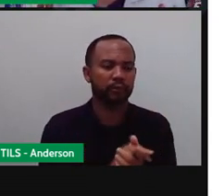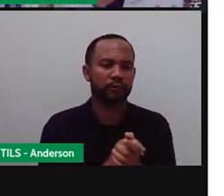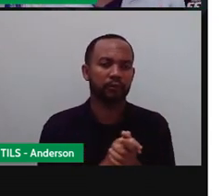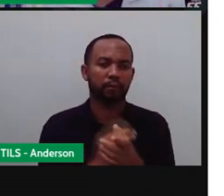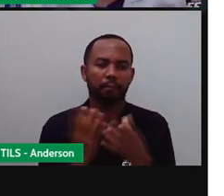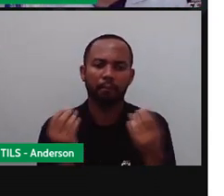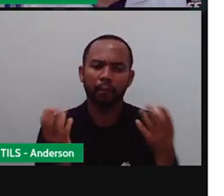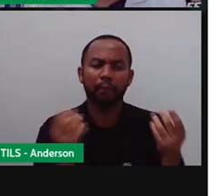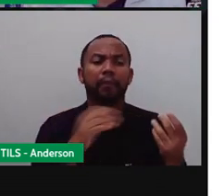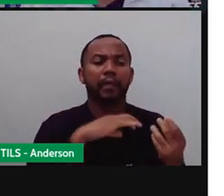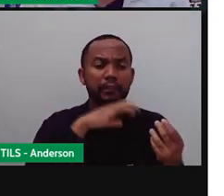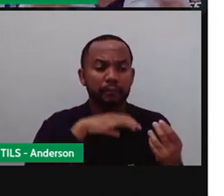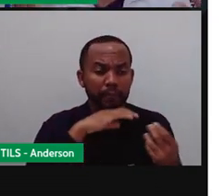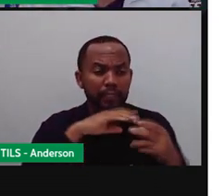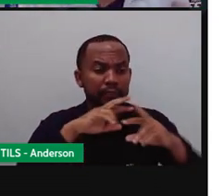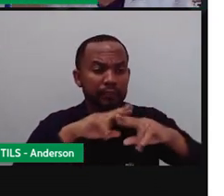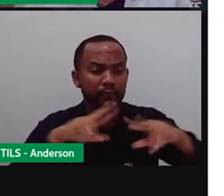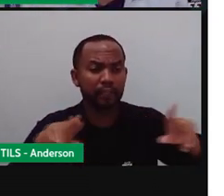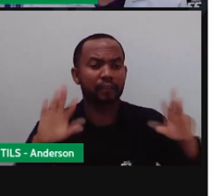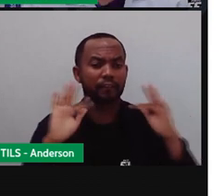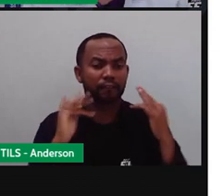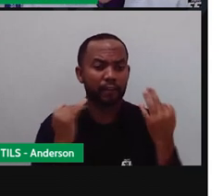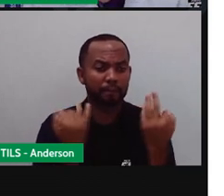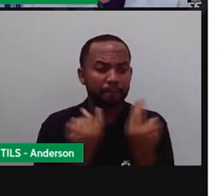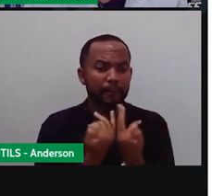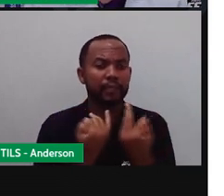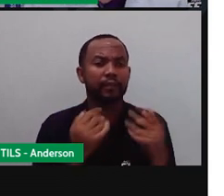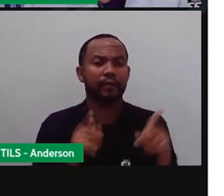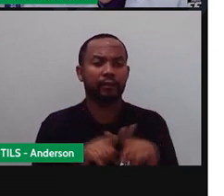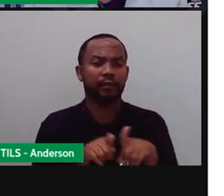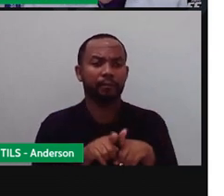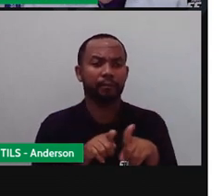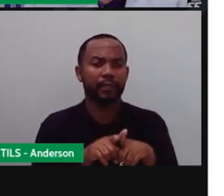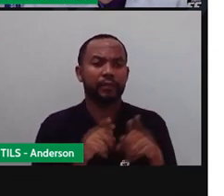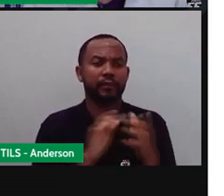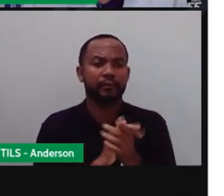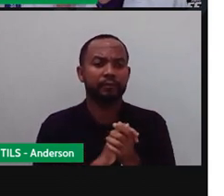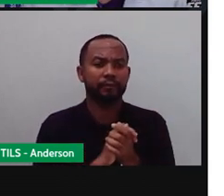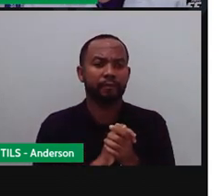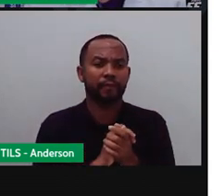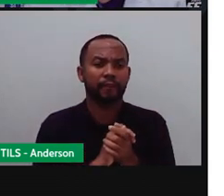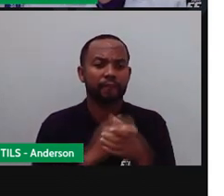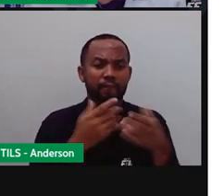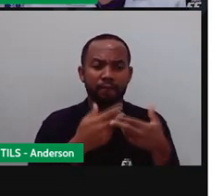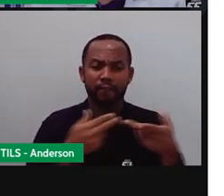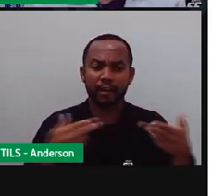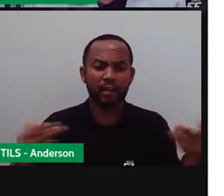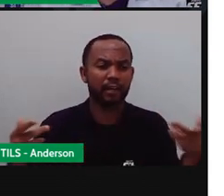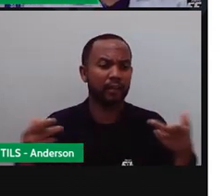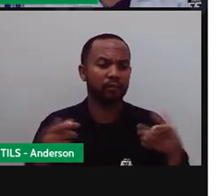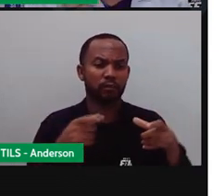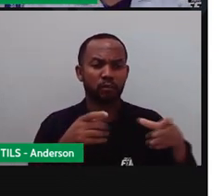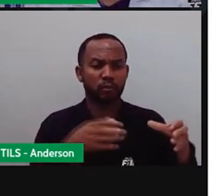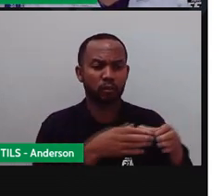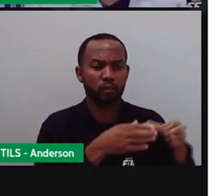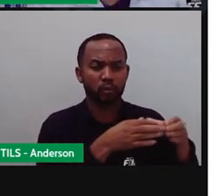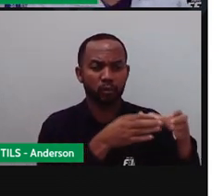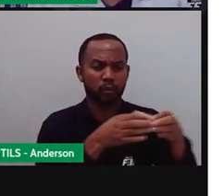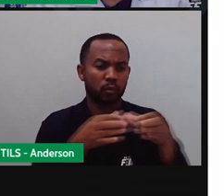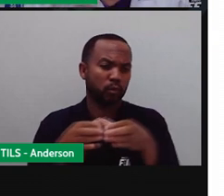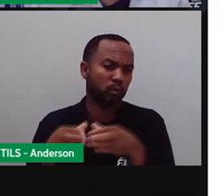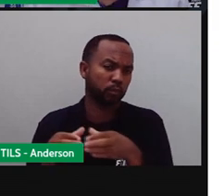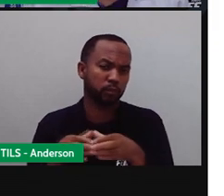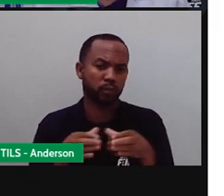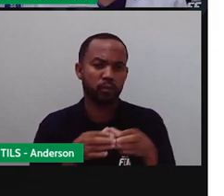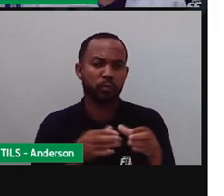tantos, né? E são tantas espécies e famílias e tal, que existem várias classificações. A gente não vai tratar aqui sobre